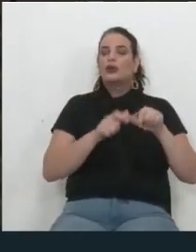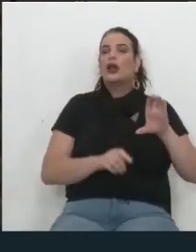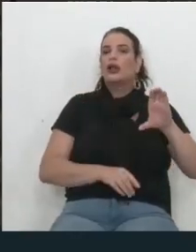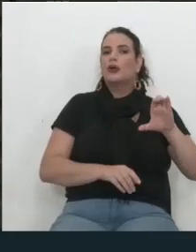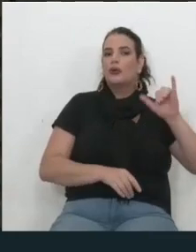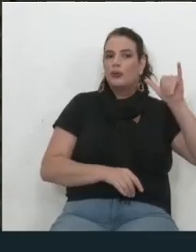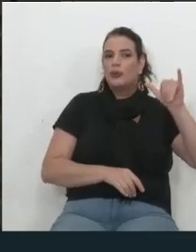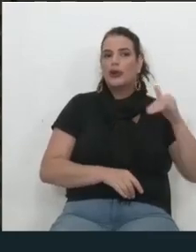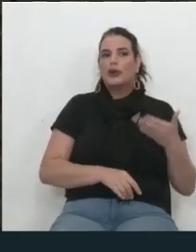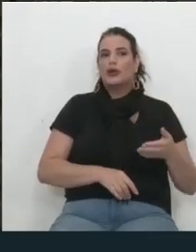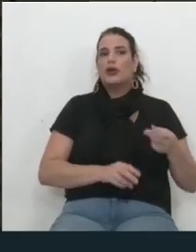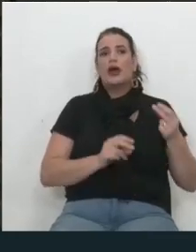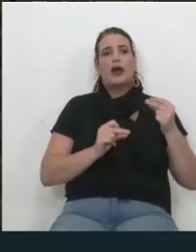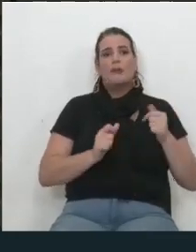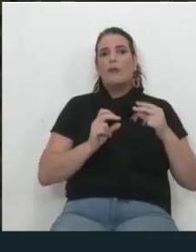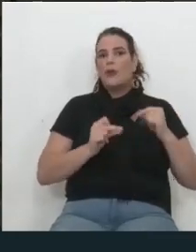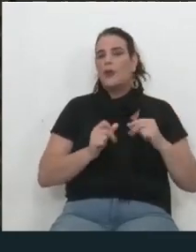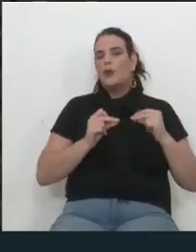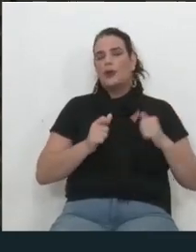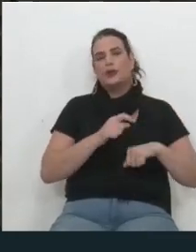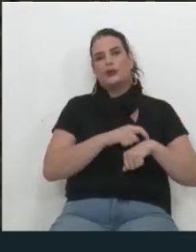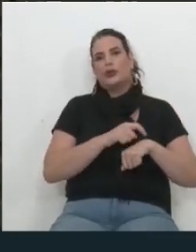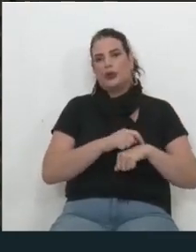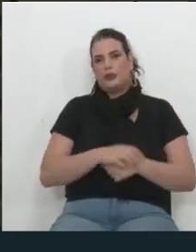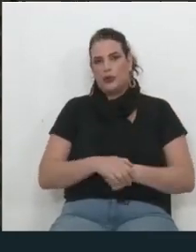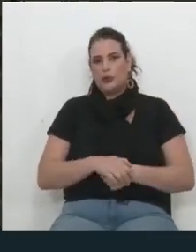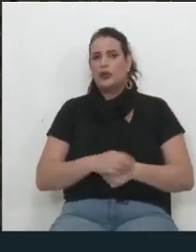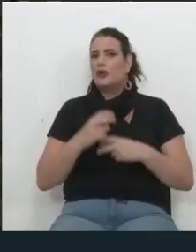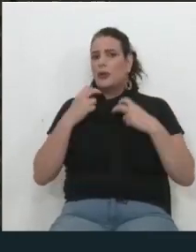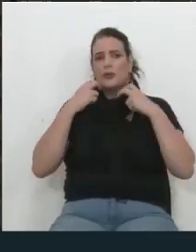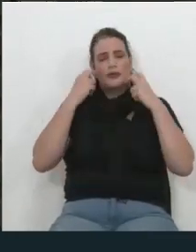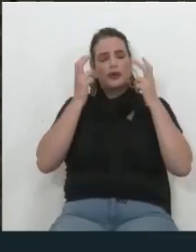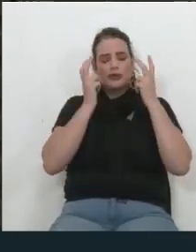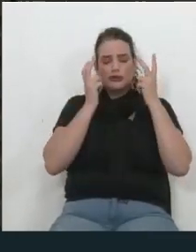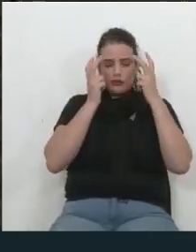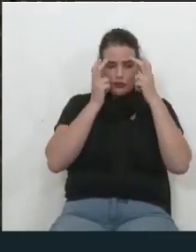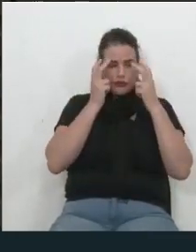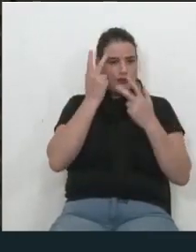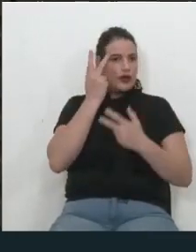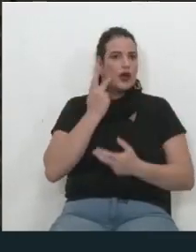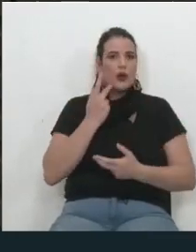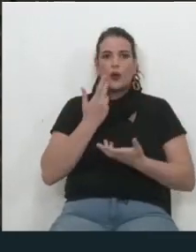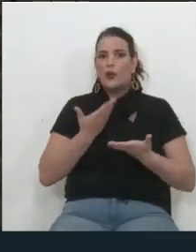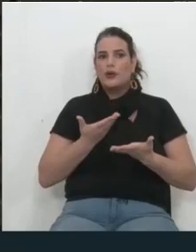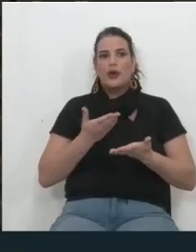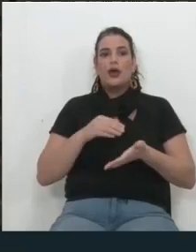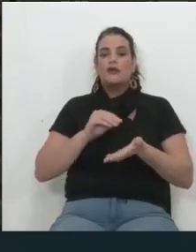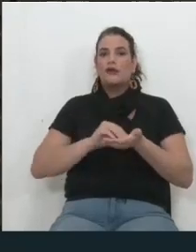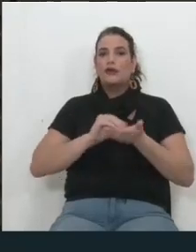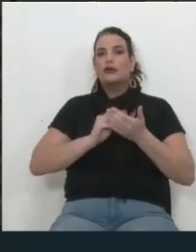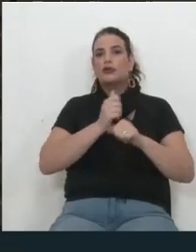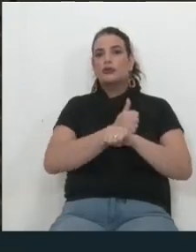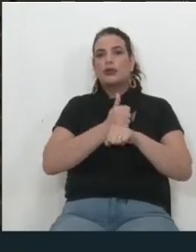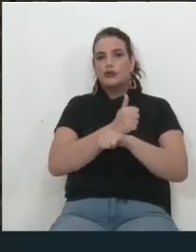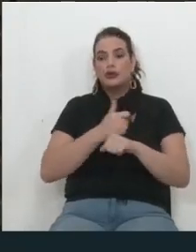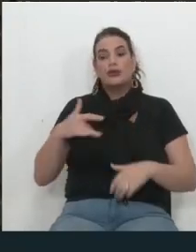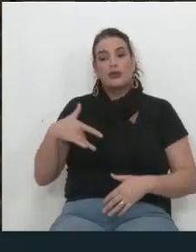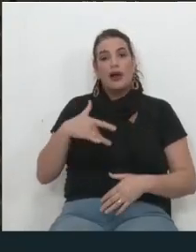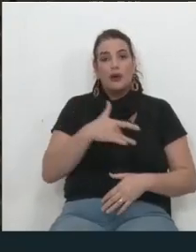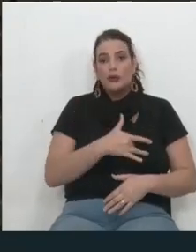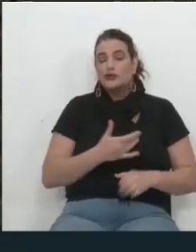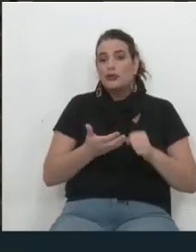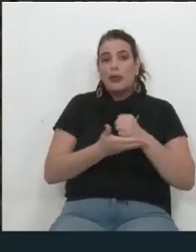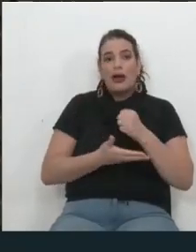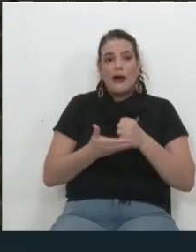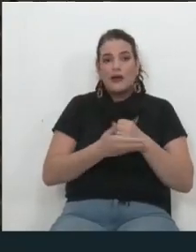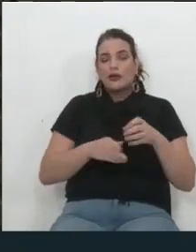Cumbica há muito e muito tempo. Isso é muito vergonhoso, porque é questões profissionais de saúde quase que básica